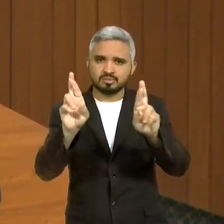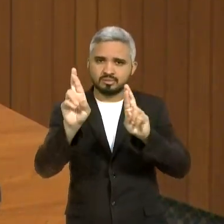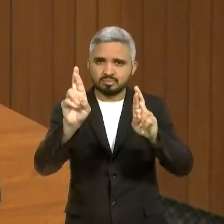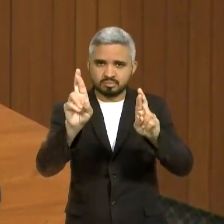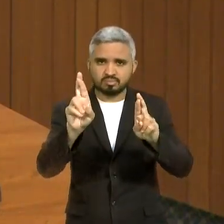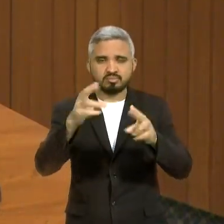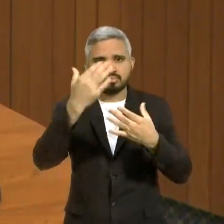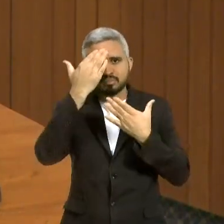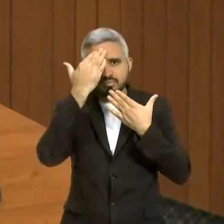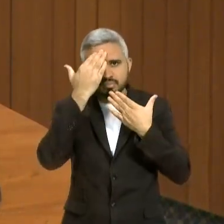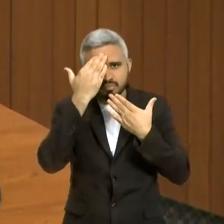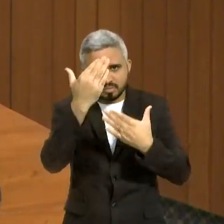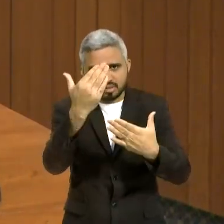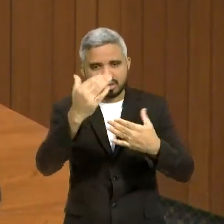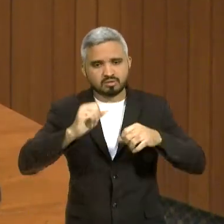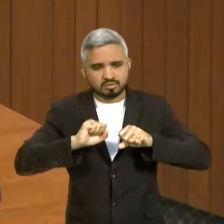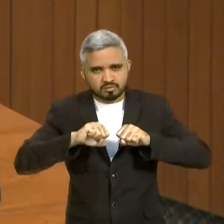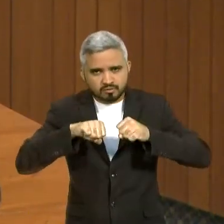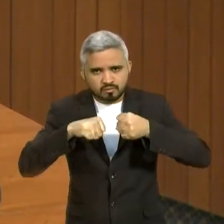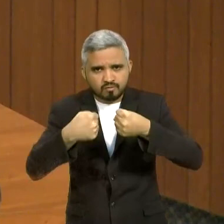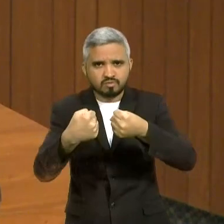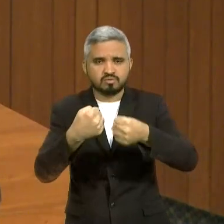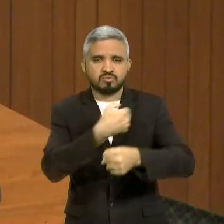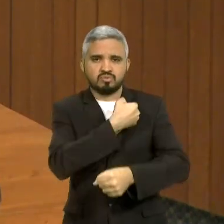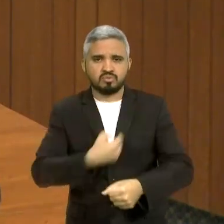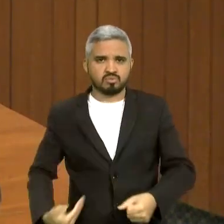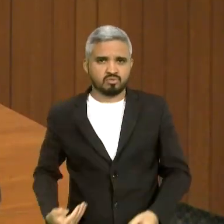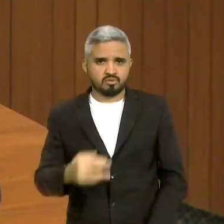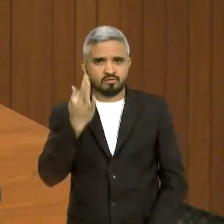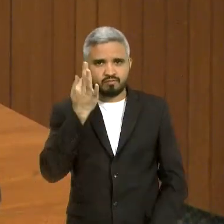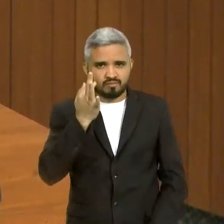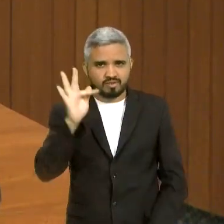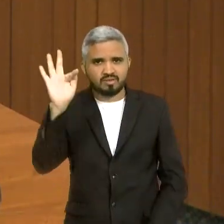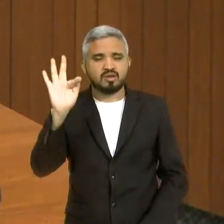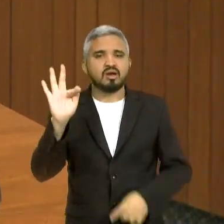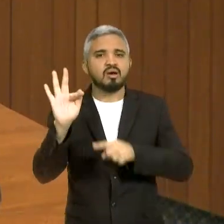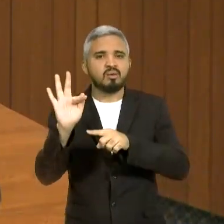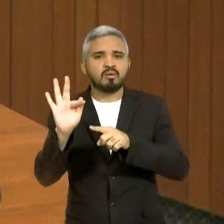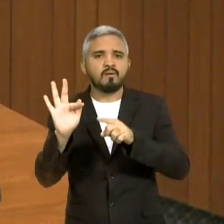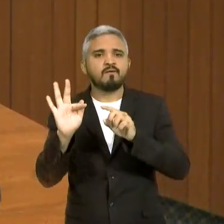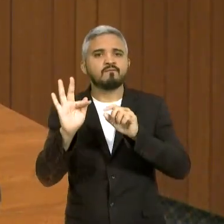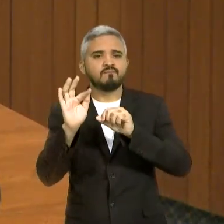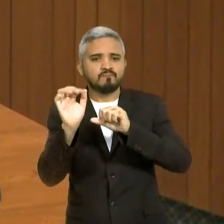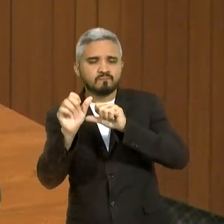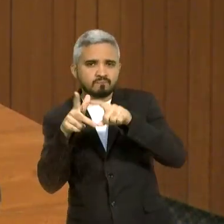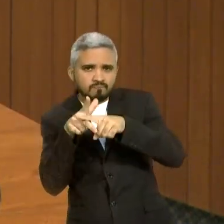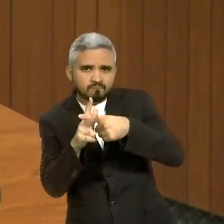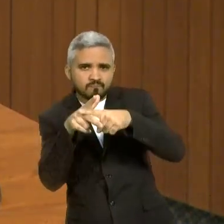o empenho de todo o governo federal nas diversas áreas para a retomada da reconstrução do nosso país. Muito obrigado.